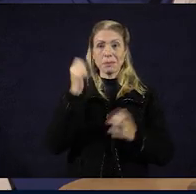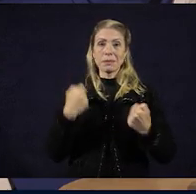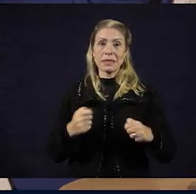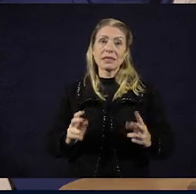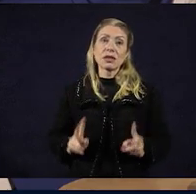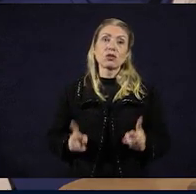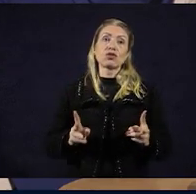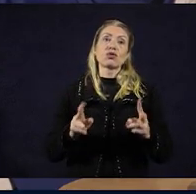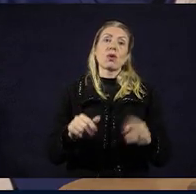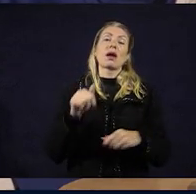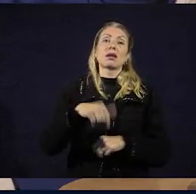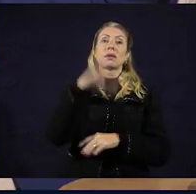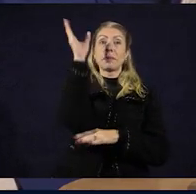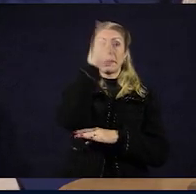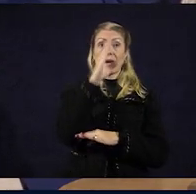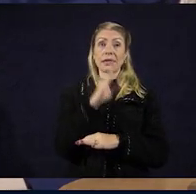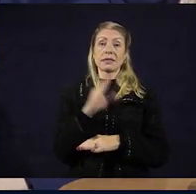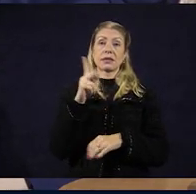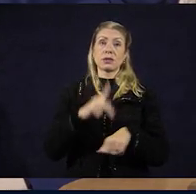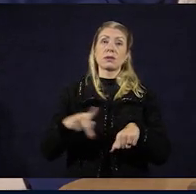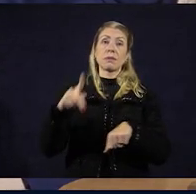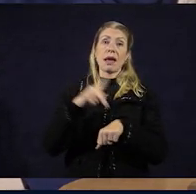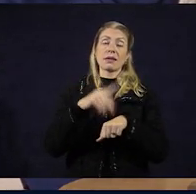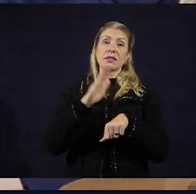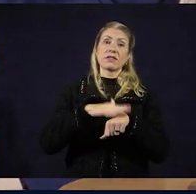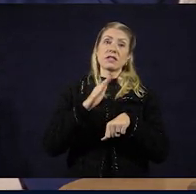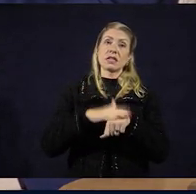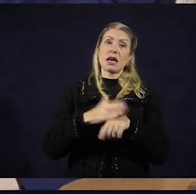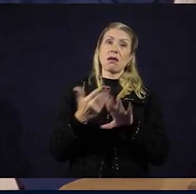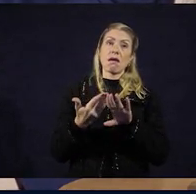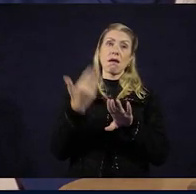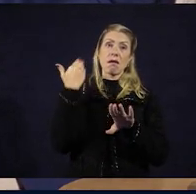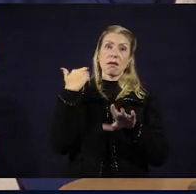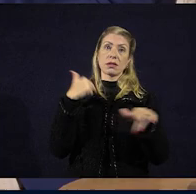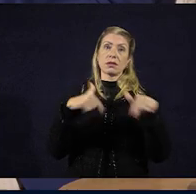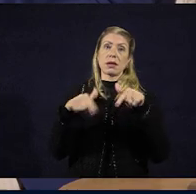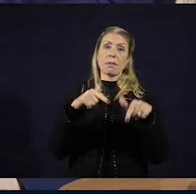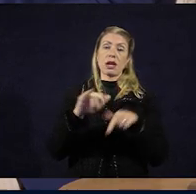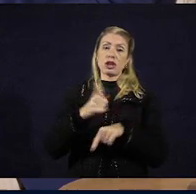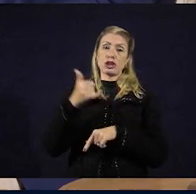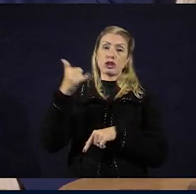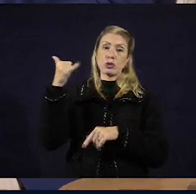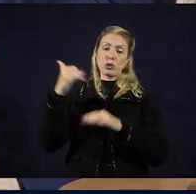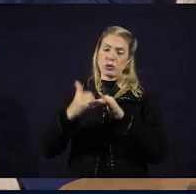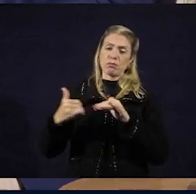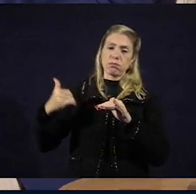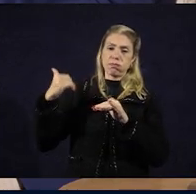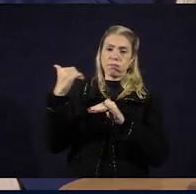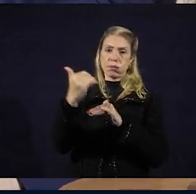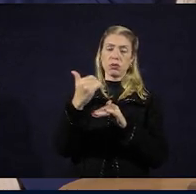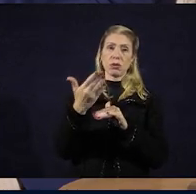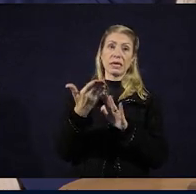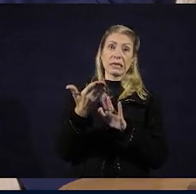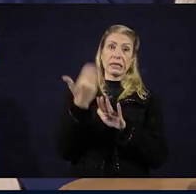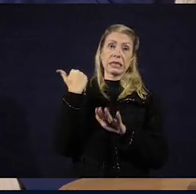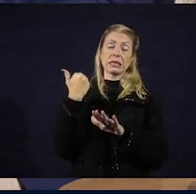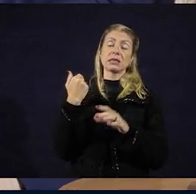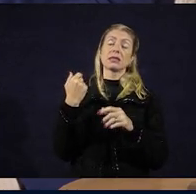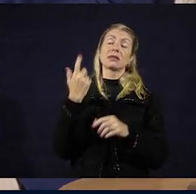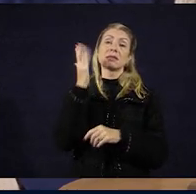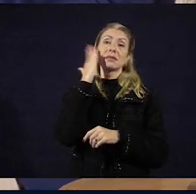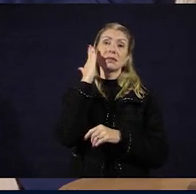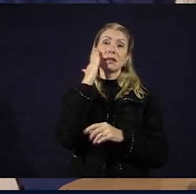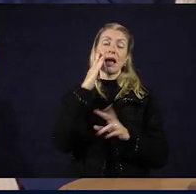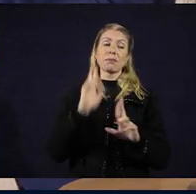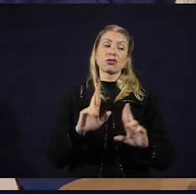você falou Poxa os países que fizeram o trabalho antes que subiram a taxa de juros mais cedo etc eles poderiam ser